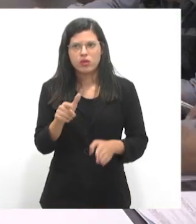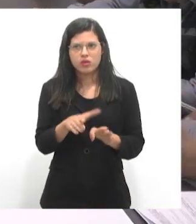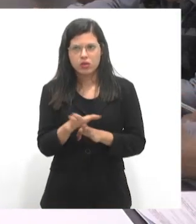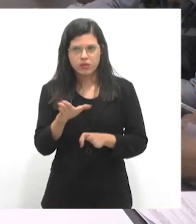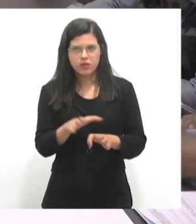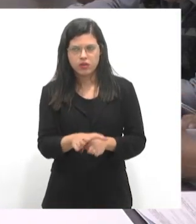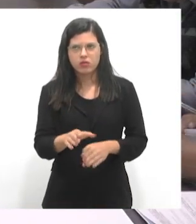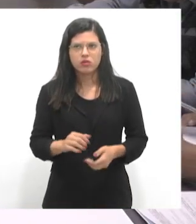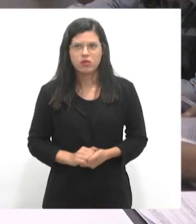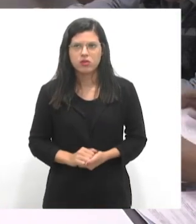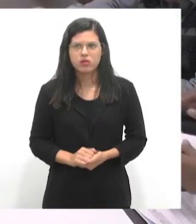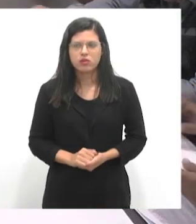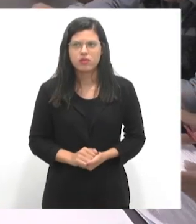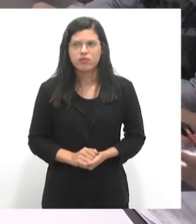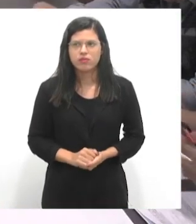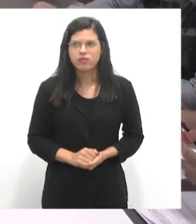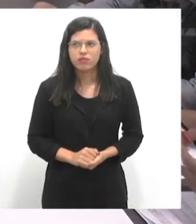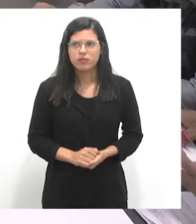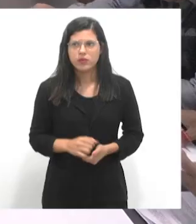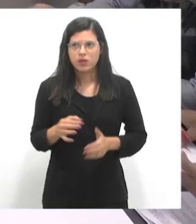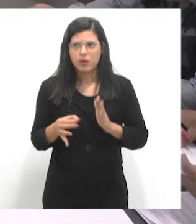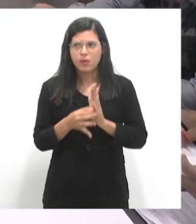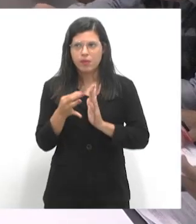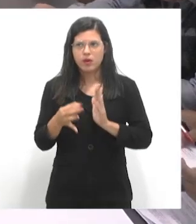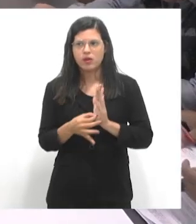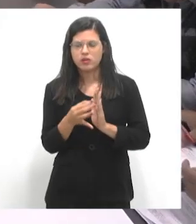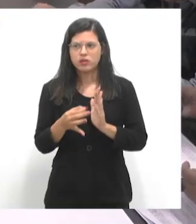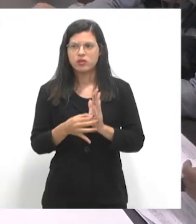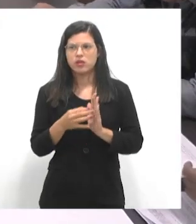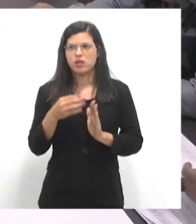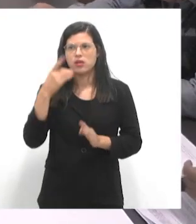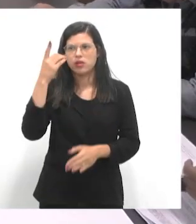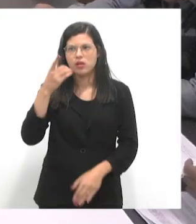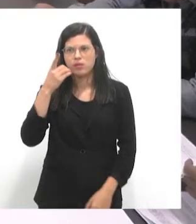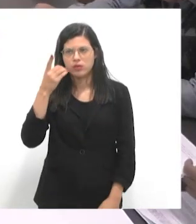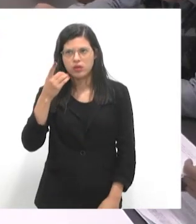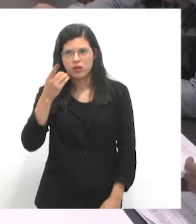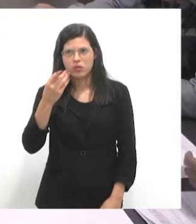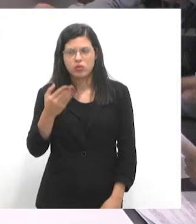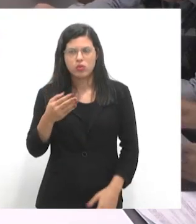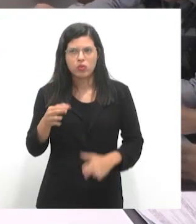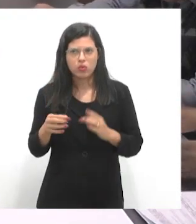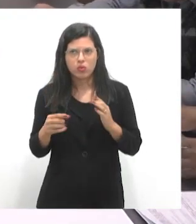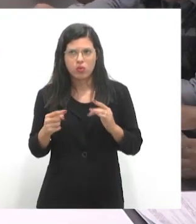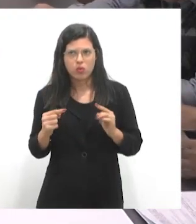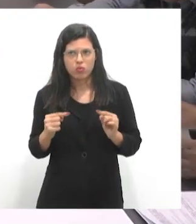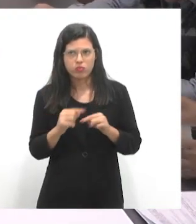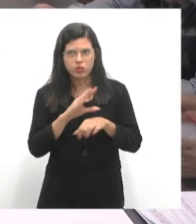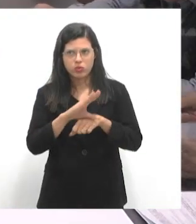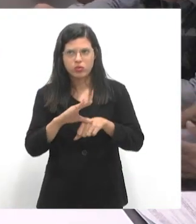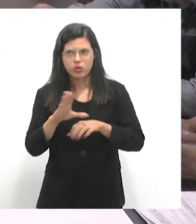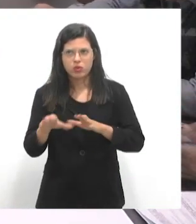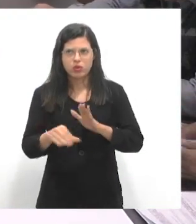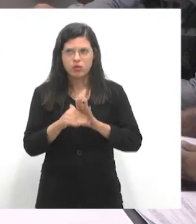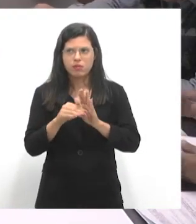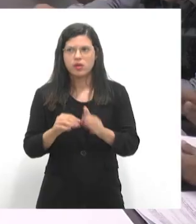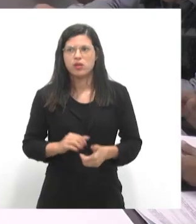providências. O parecer do deputado Dr. Serginho é pela constitucionalidade com emenda. E